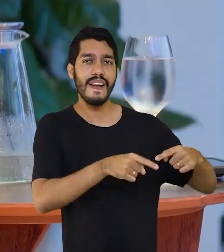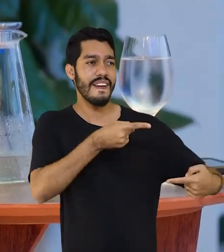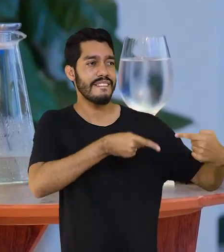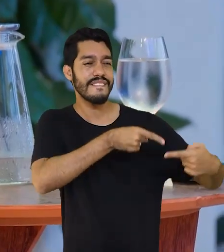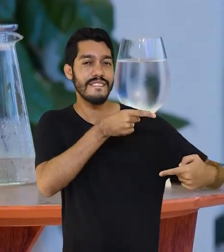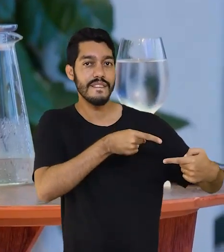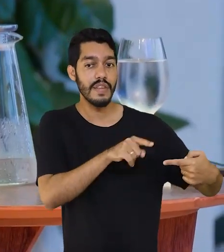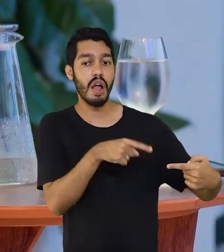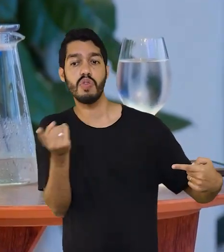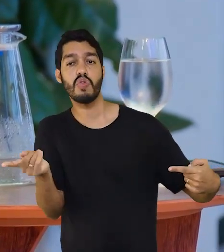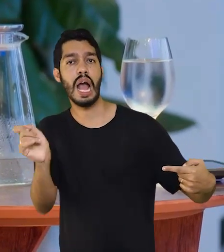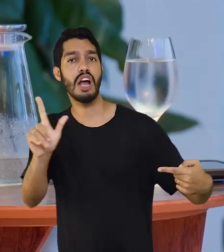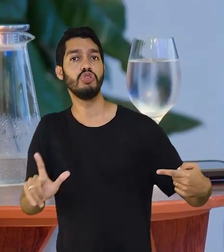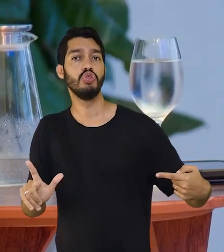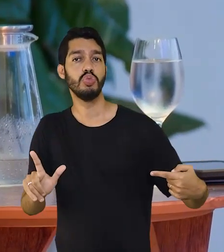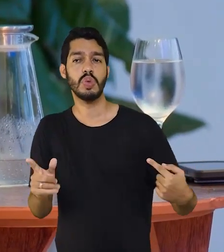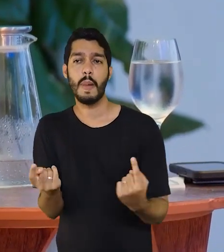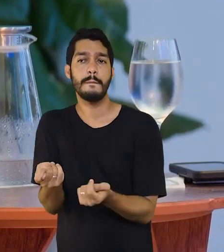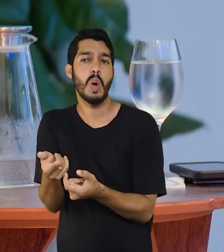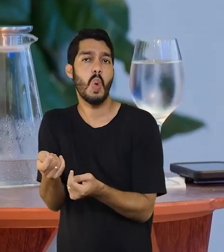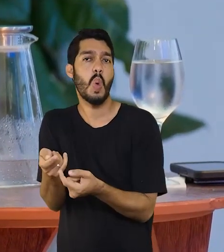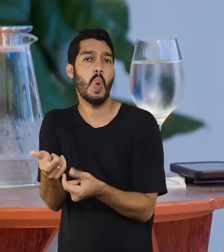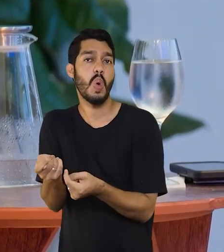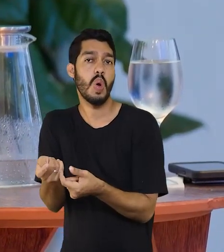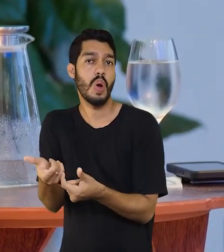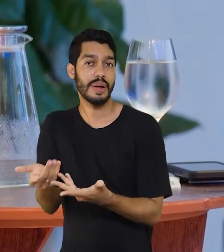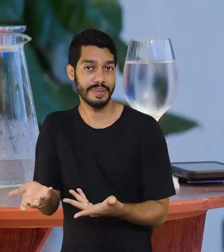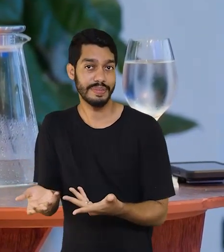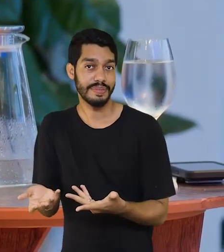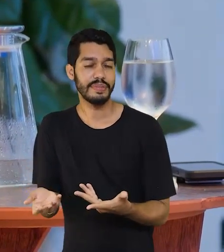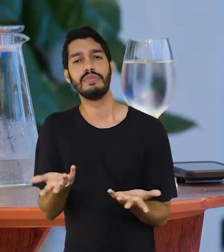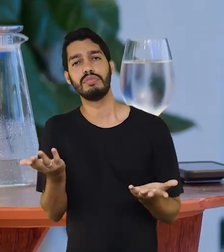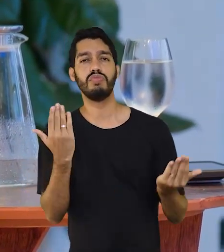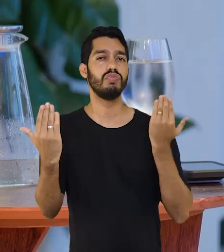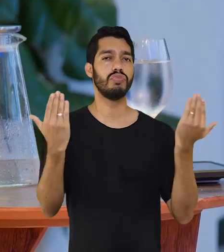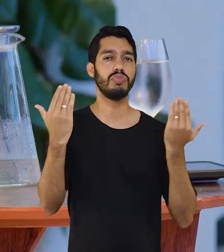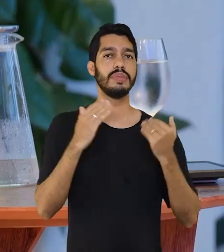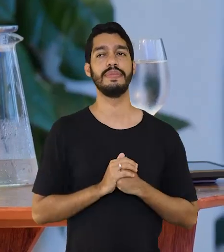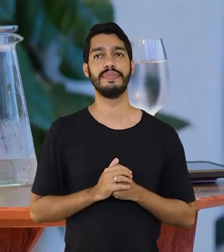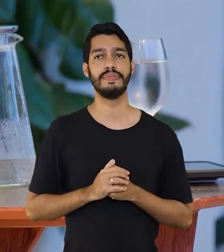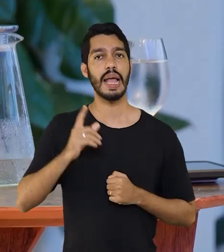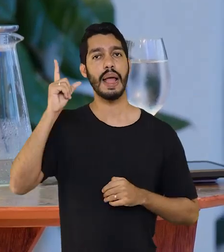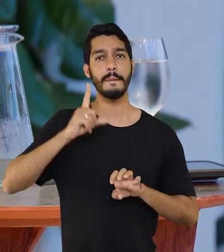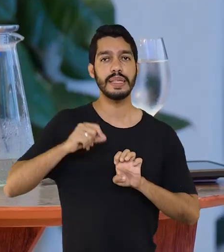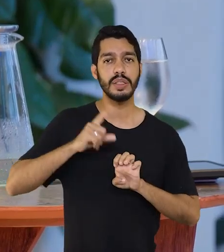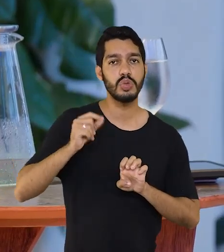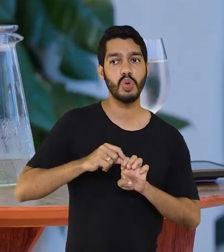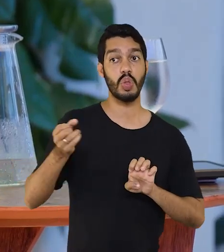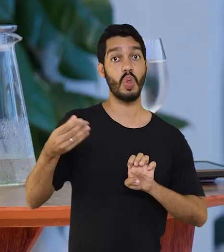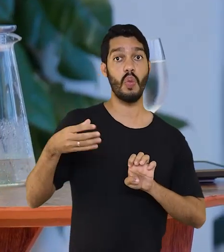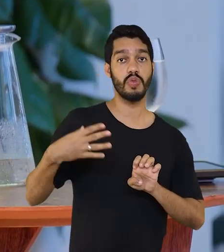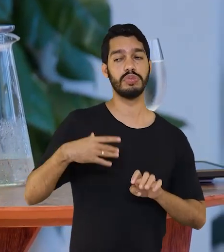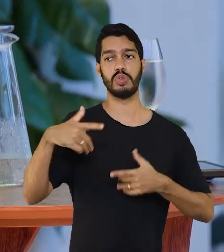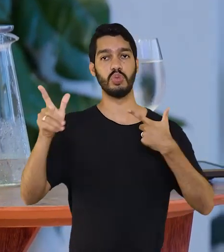aí sim é um novo território. E aí essa coisa de trazer outros empreendedores e outras histórias